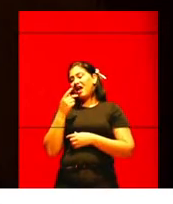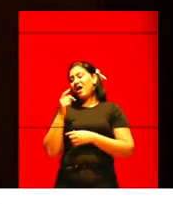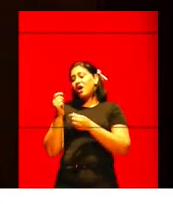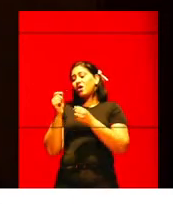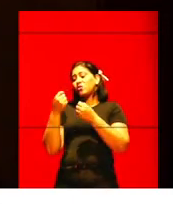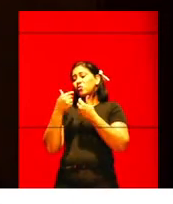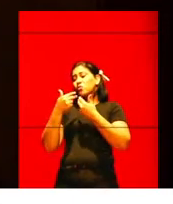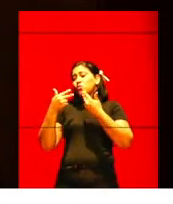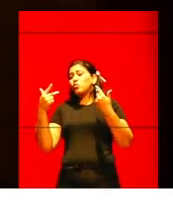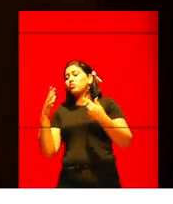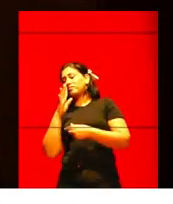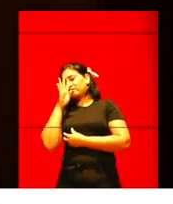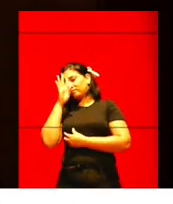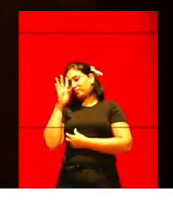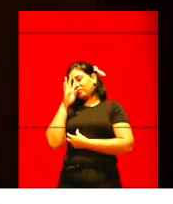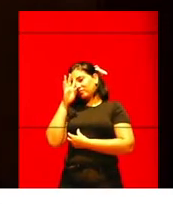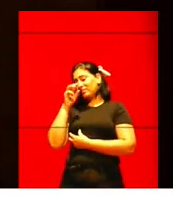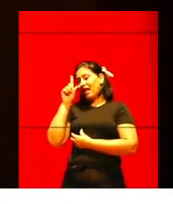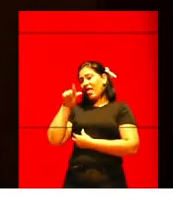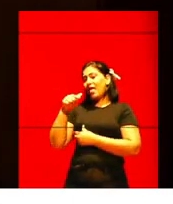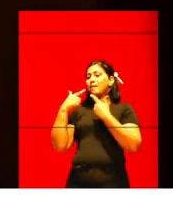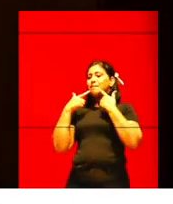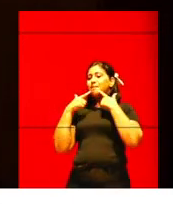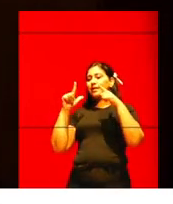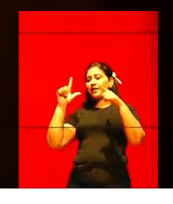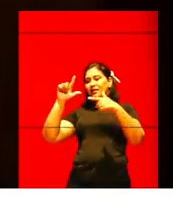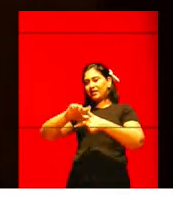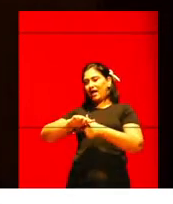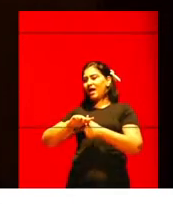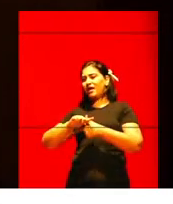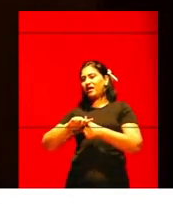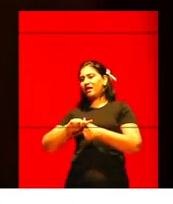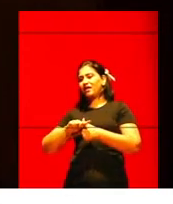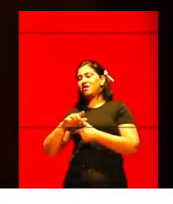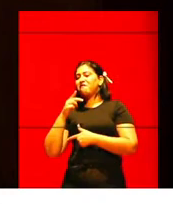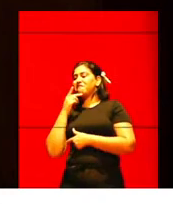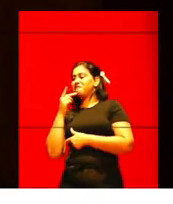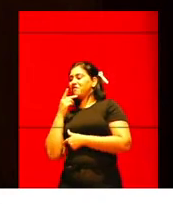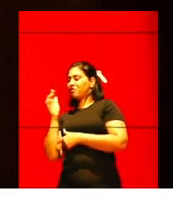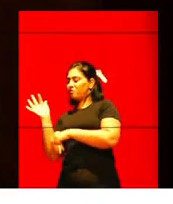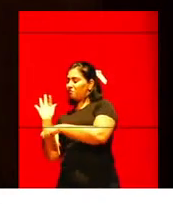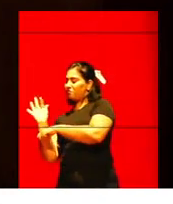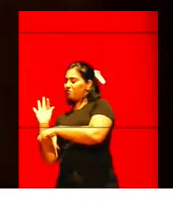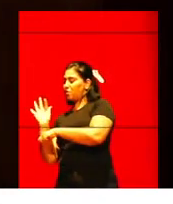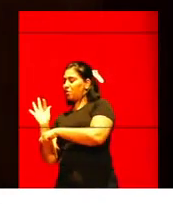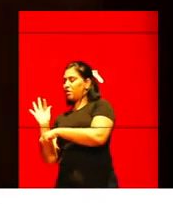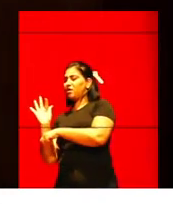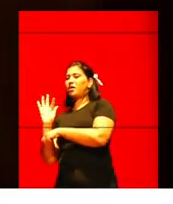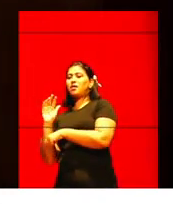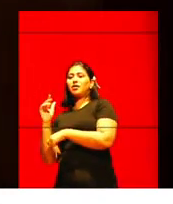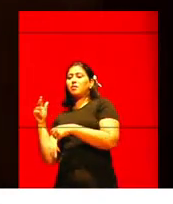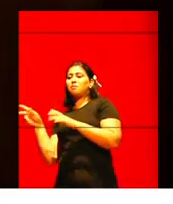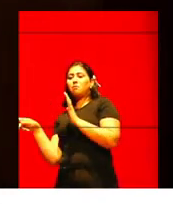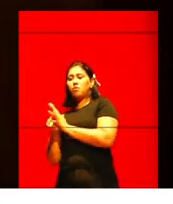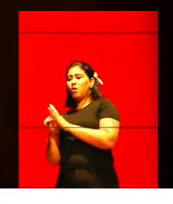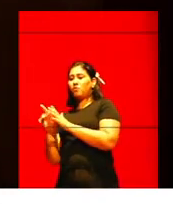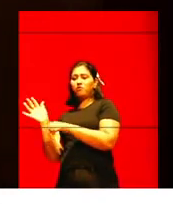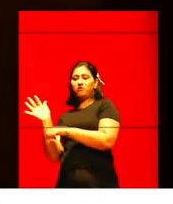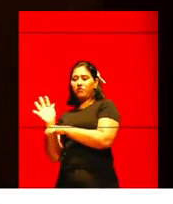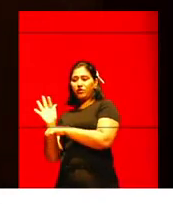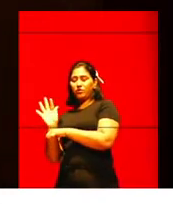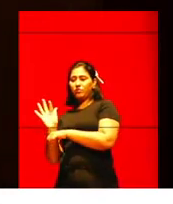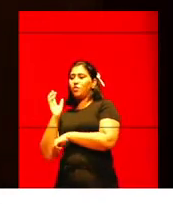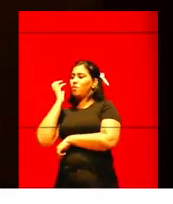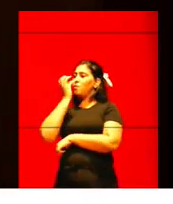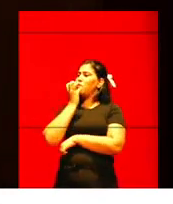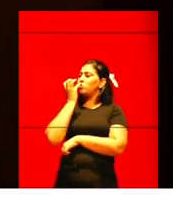poético. Isso é metalinguagem. Filme que fala do próprio filme, metafilme, metalinguagem também.